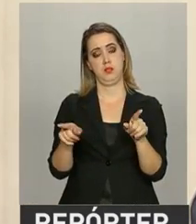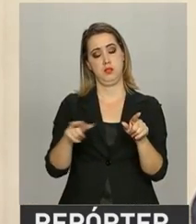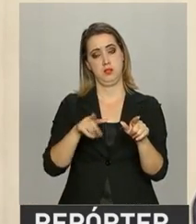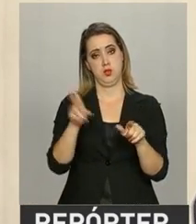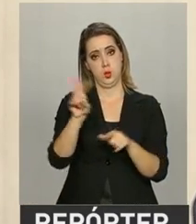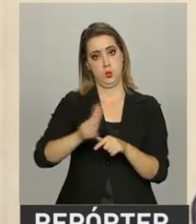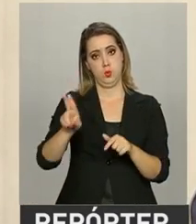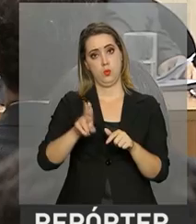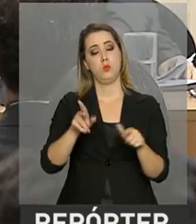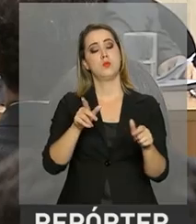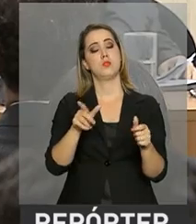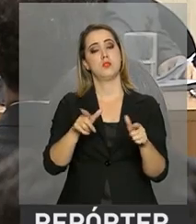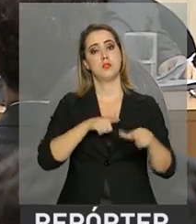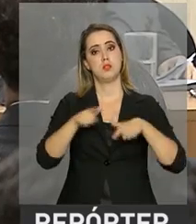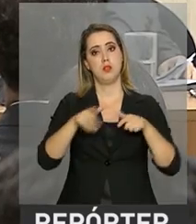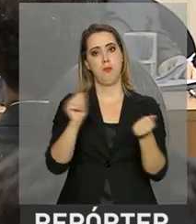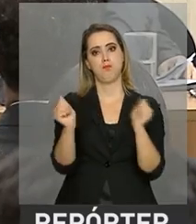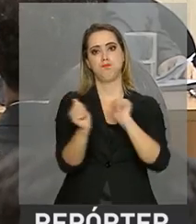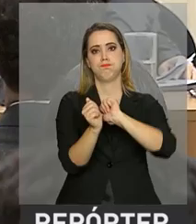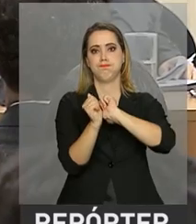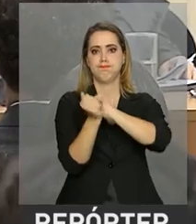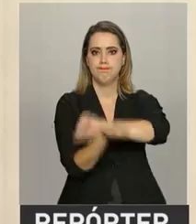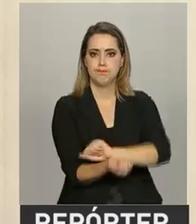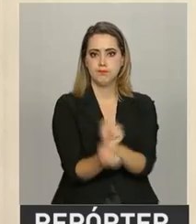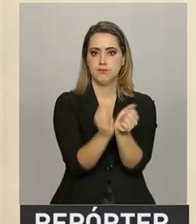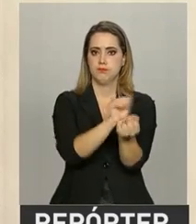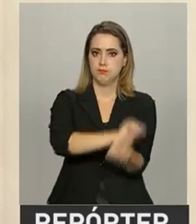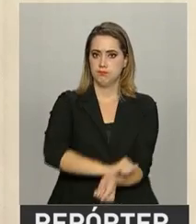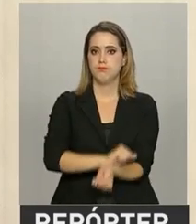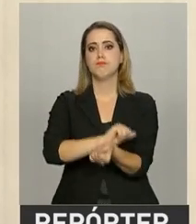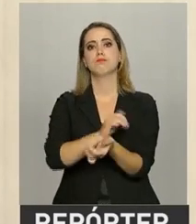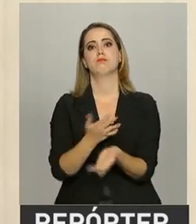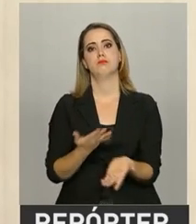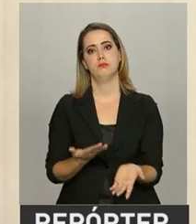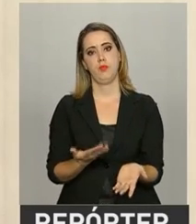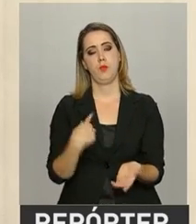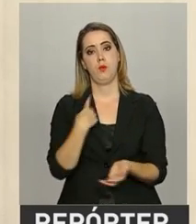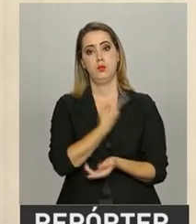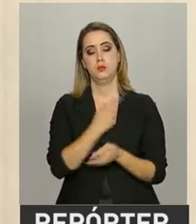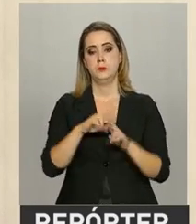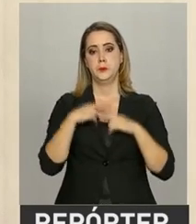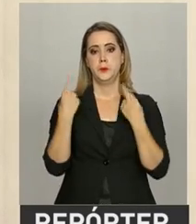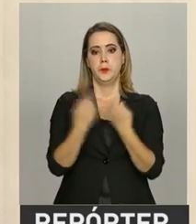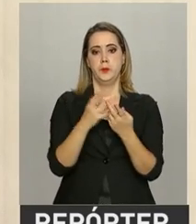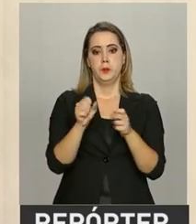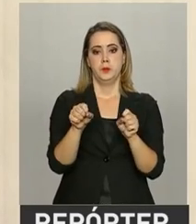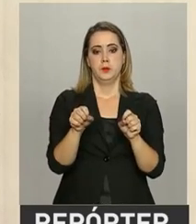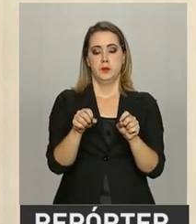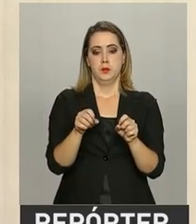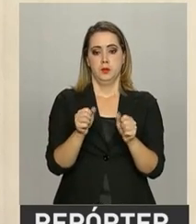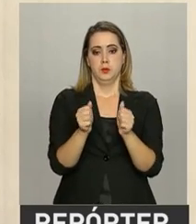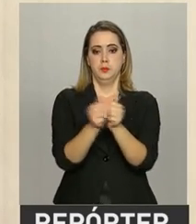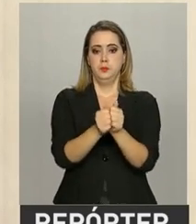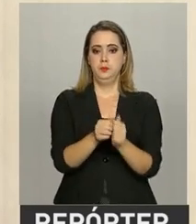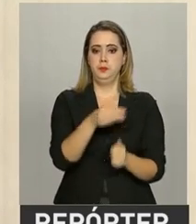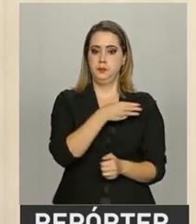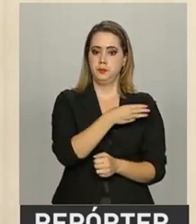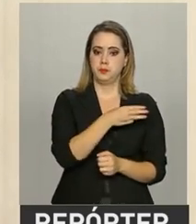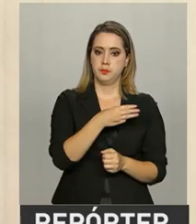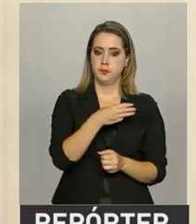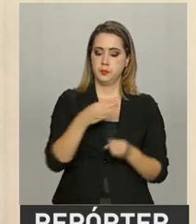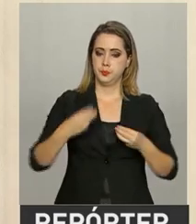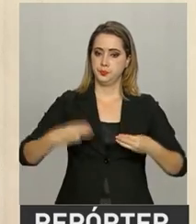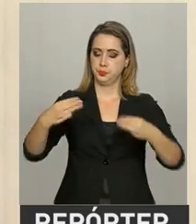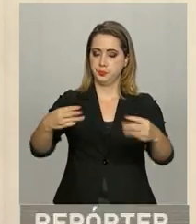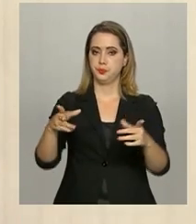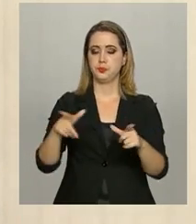o governo pretende voltar a divulgar o documento. Vamos nos reunir com o Ministério do Trabalho, com o Ministro do Trabalho, já na